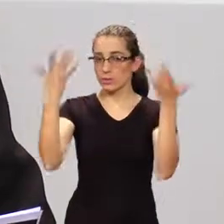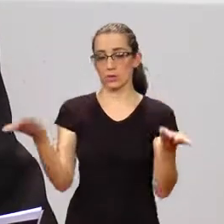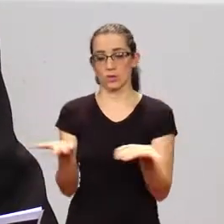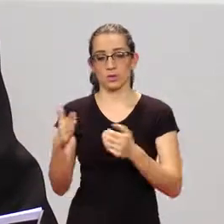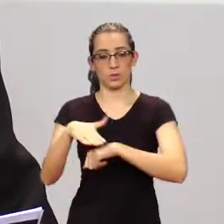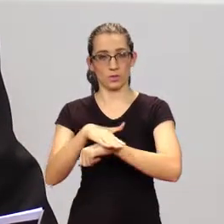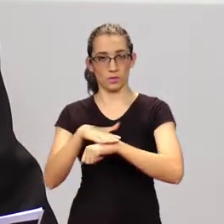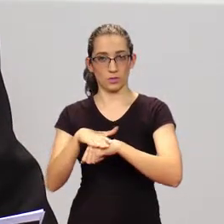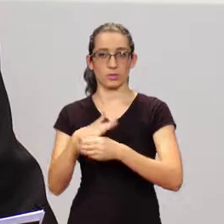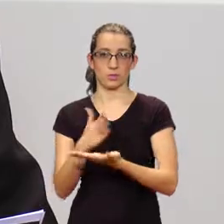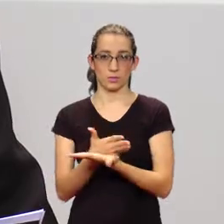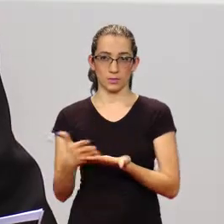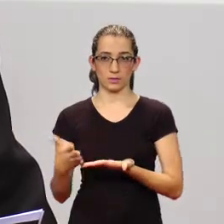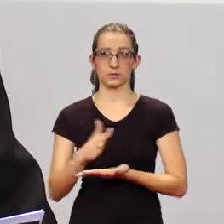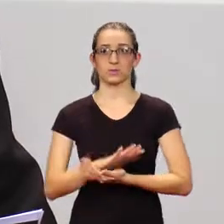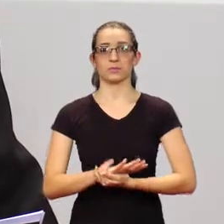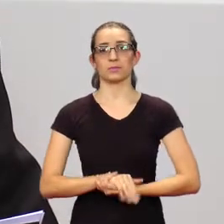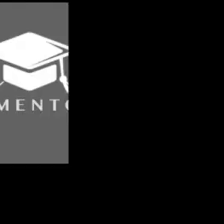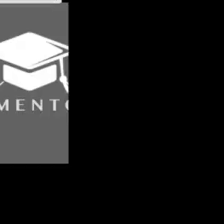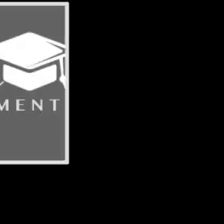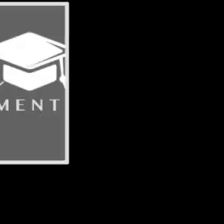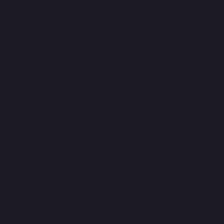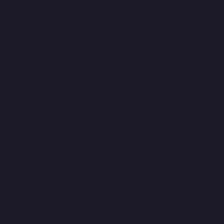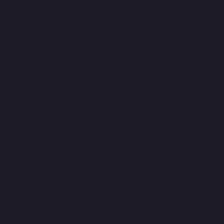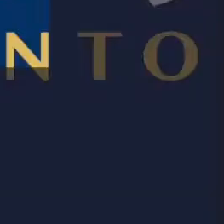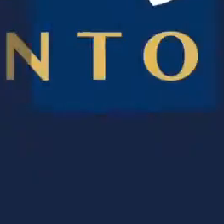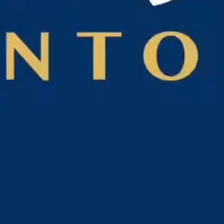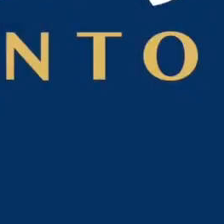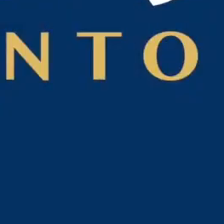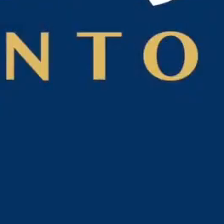programa Ulbra Conhecimento, que está começando.